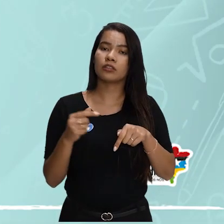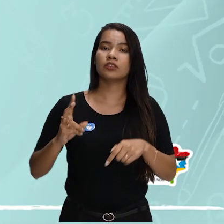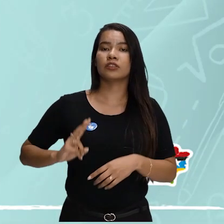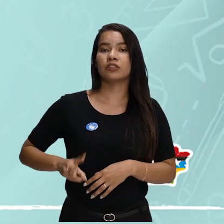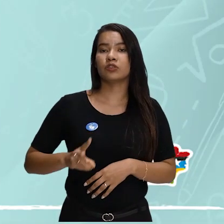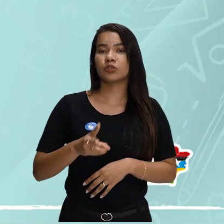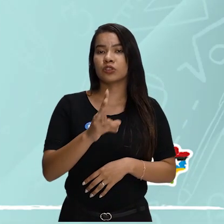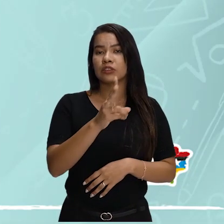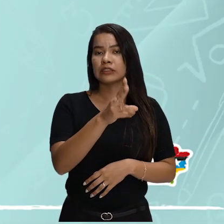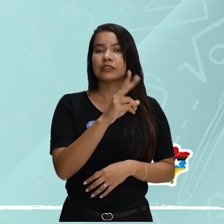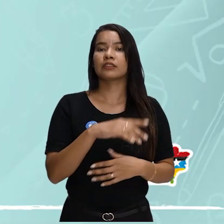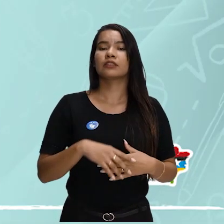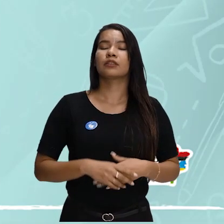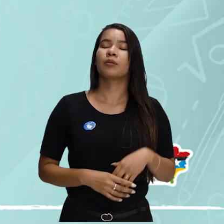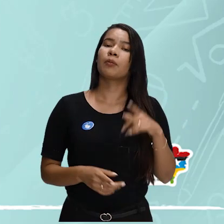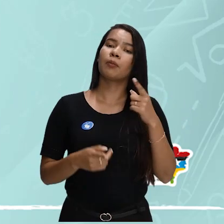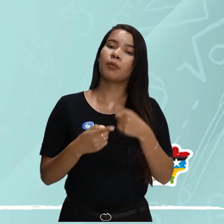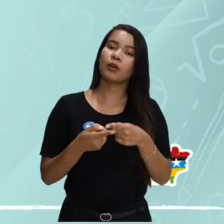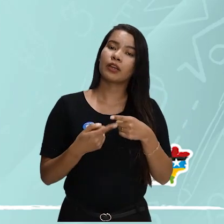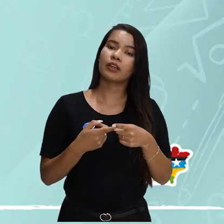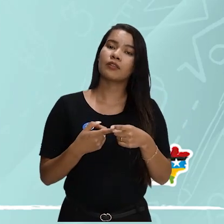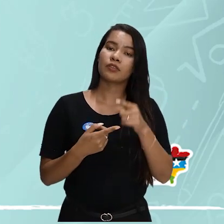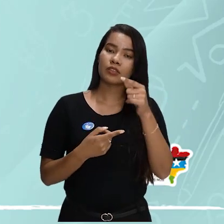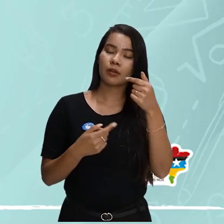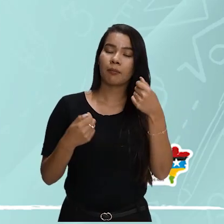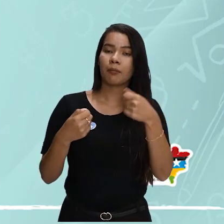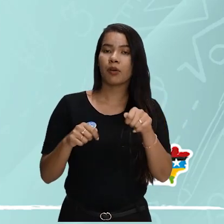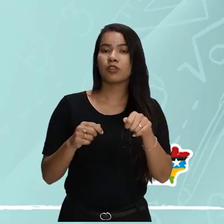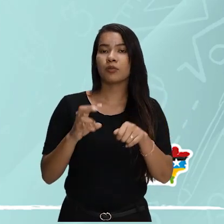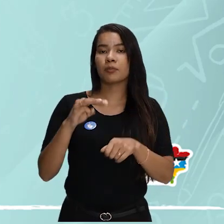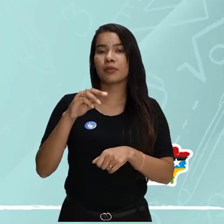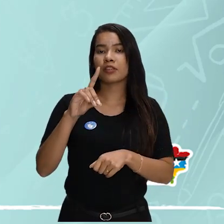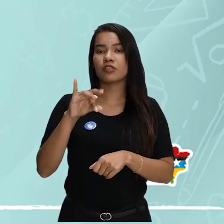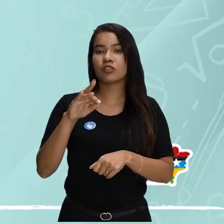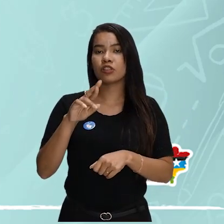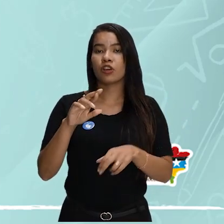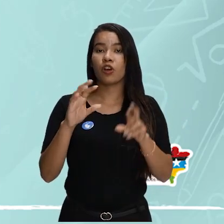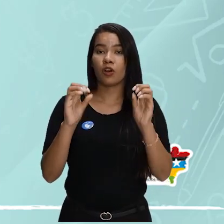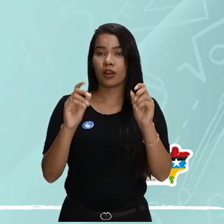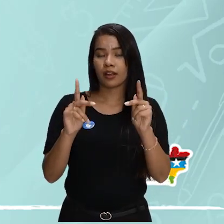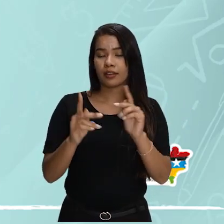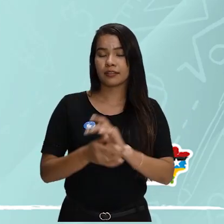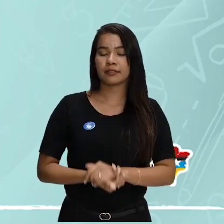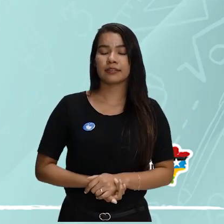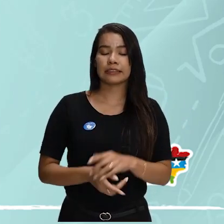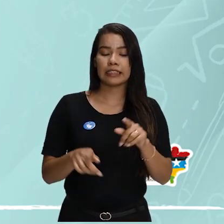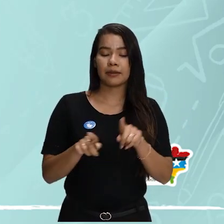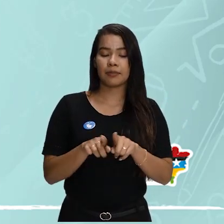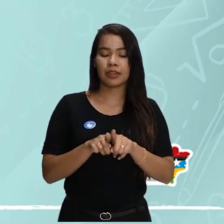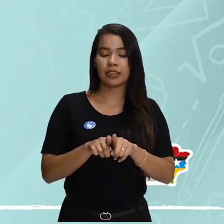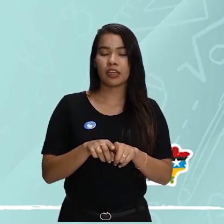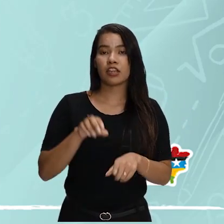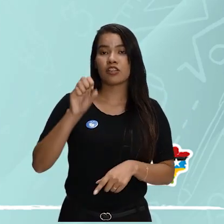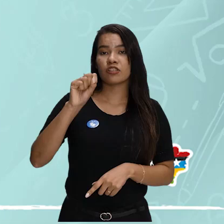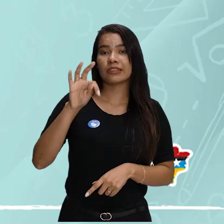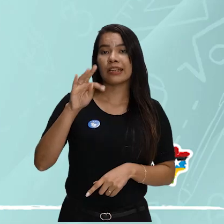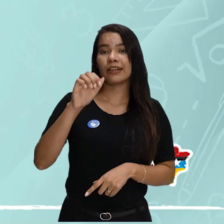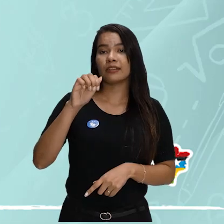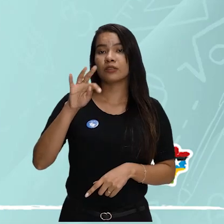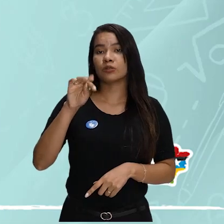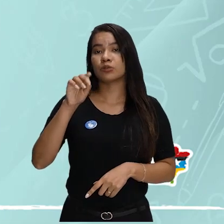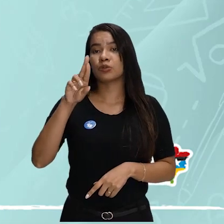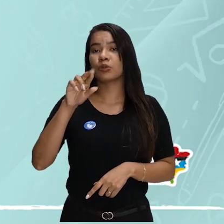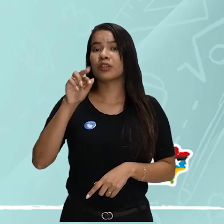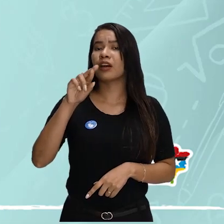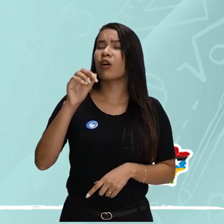contínua, porque são aquelas quantitativas que você pode medir. Ok? Estatura dos alunos do terceiro ano. Eu quero